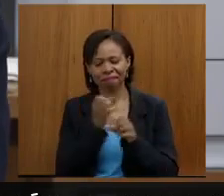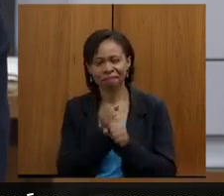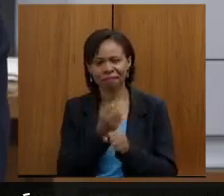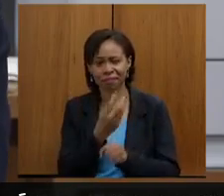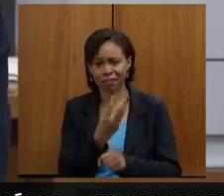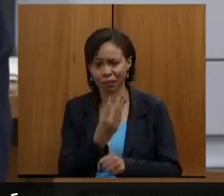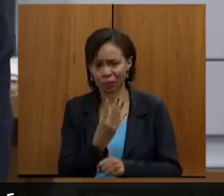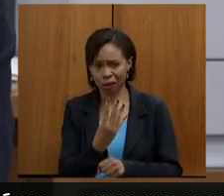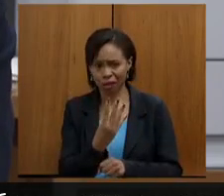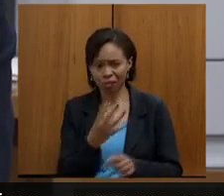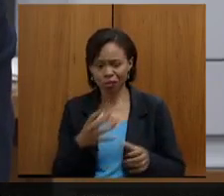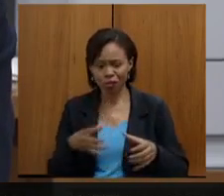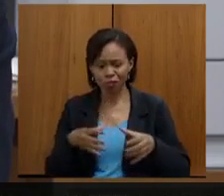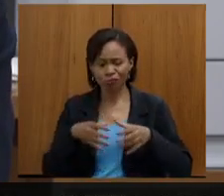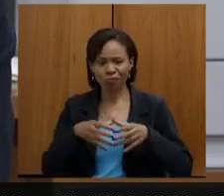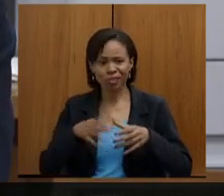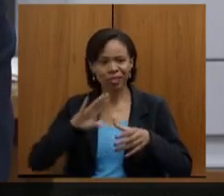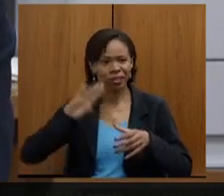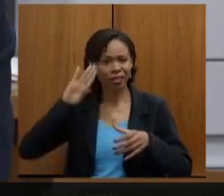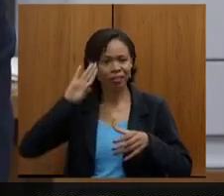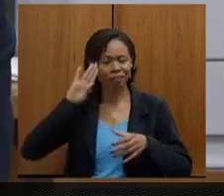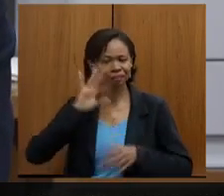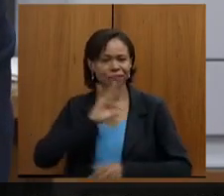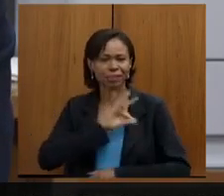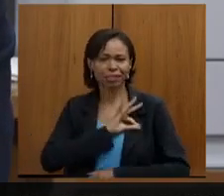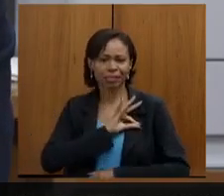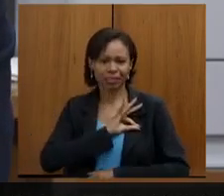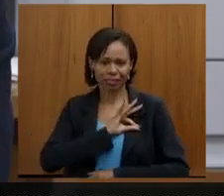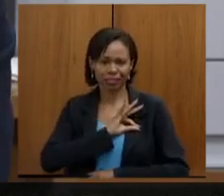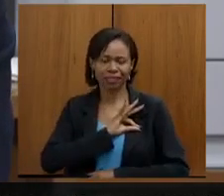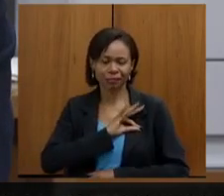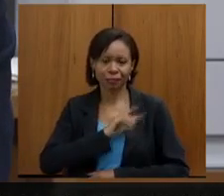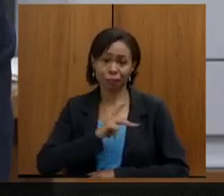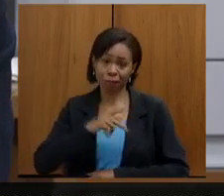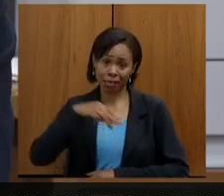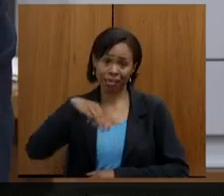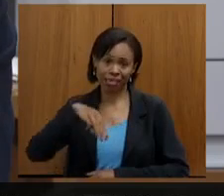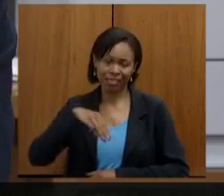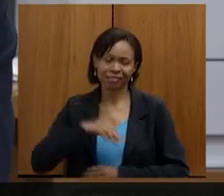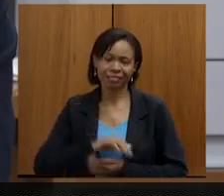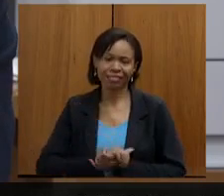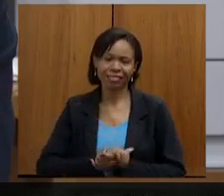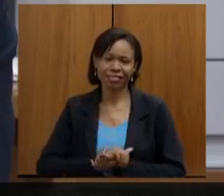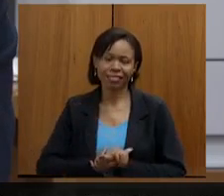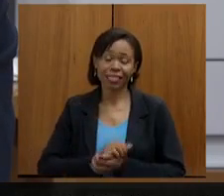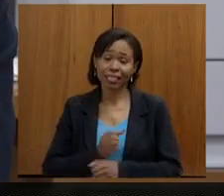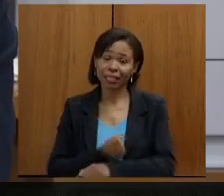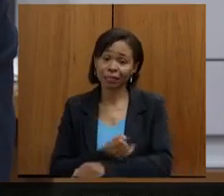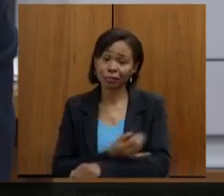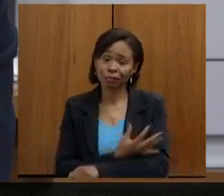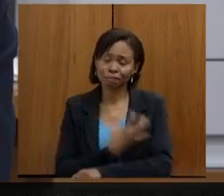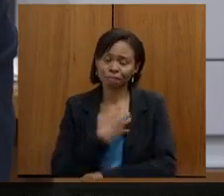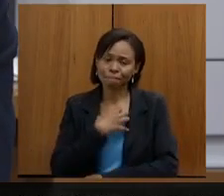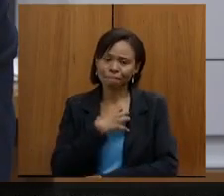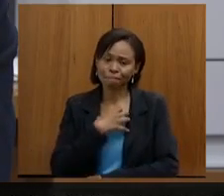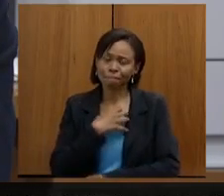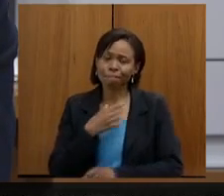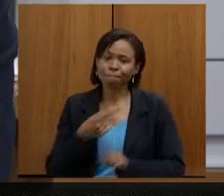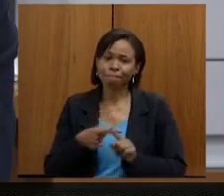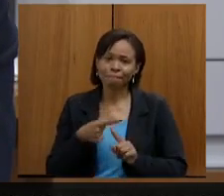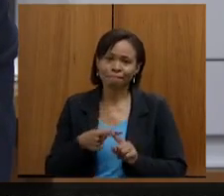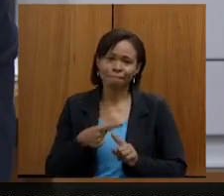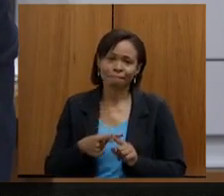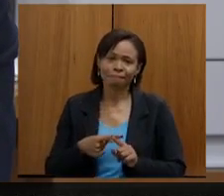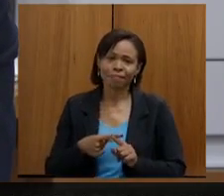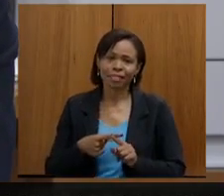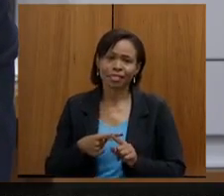heróis da Polícia Militar o que a gente fica emocionado porque esse é